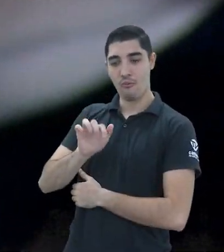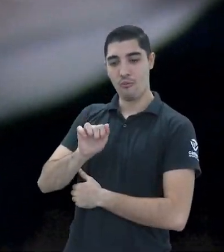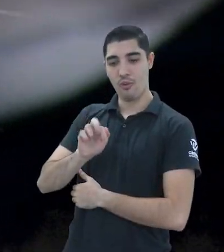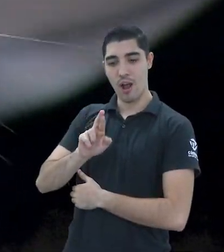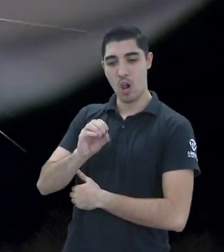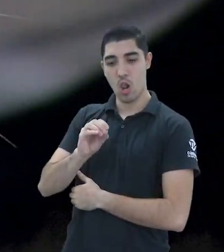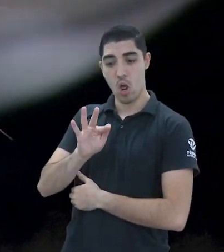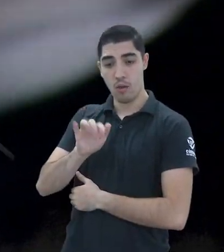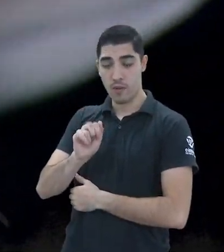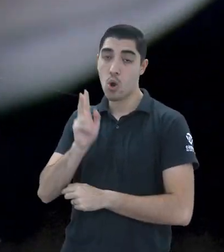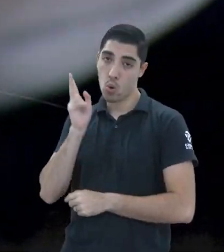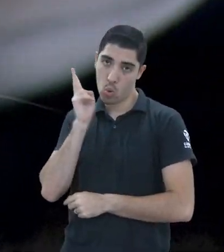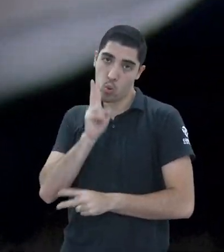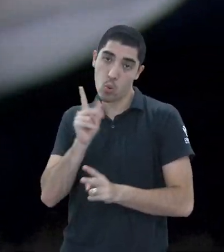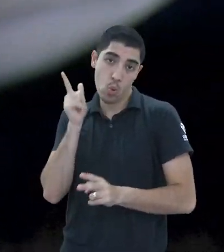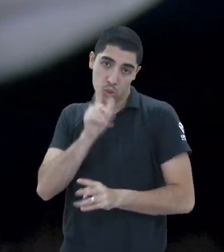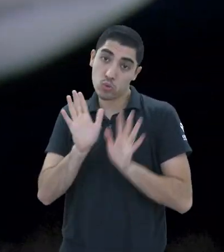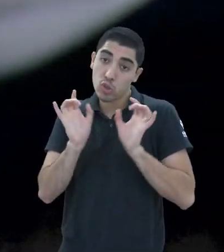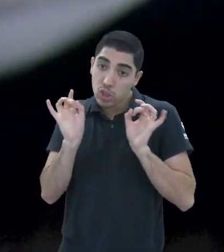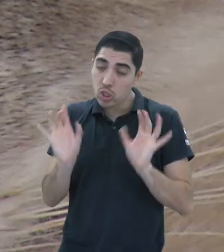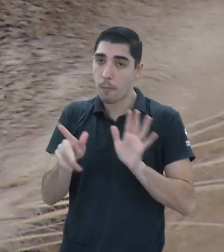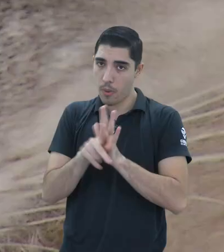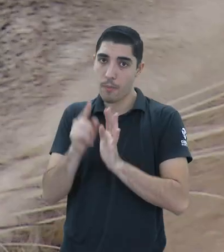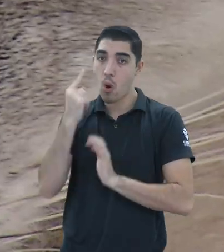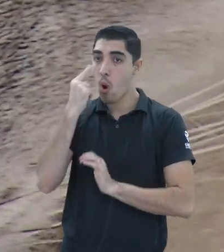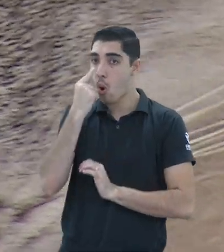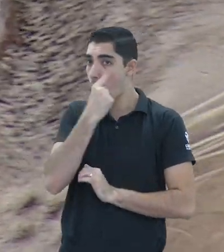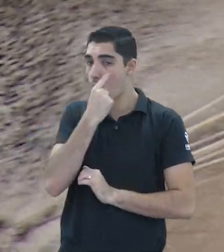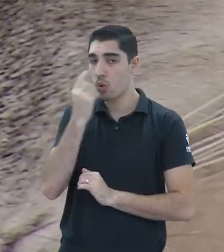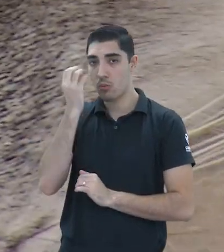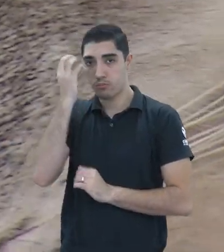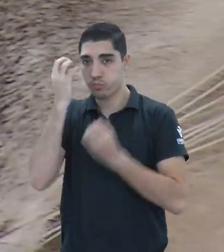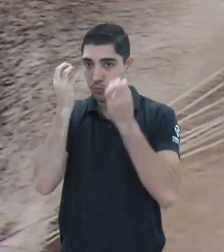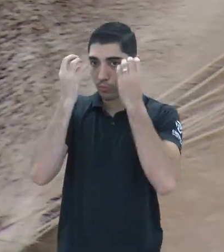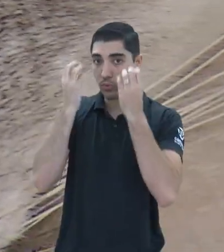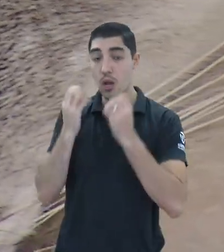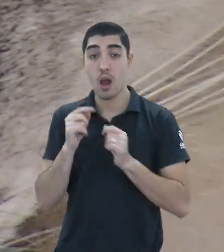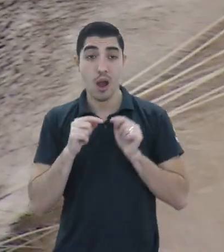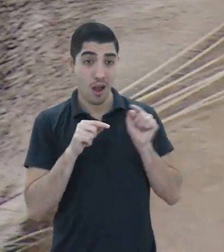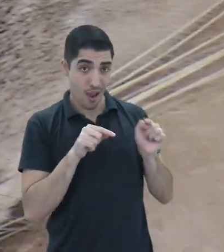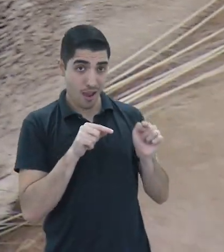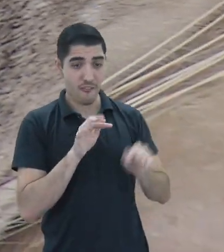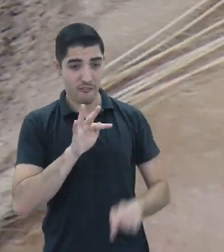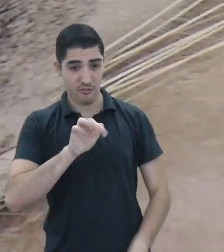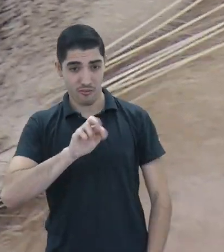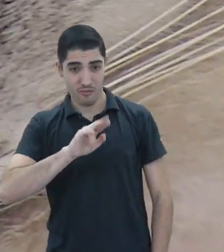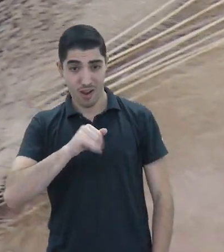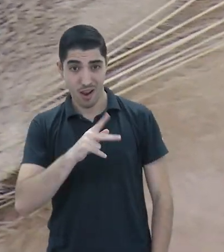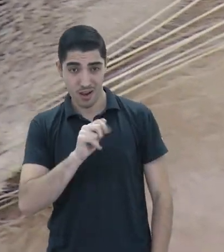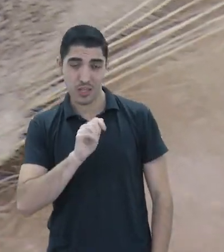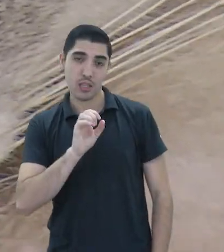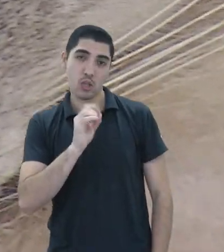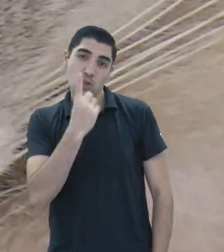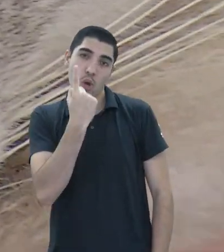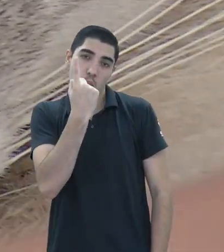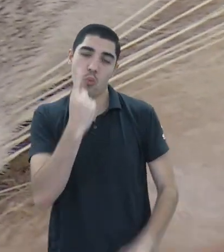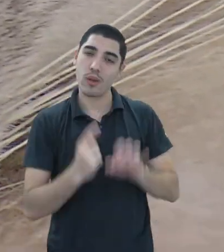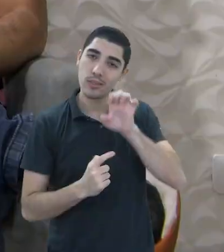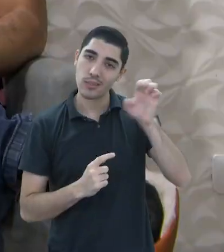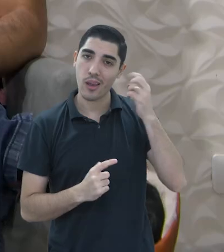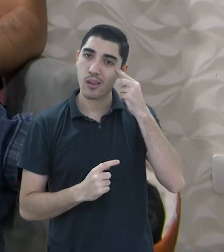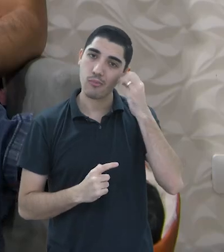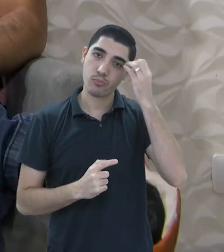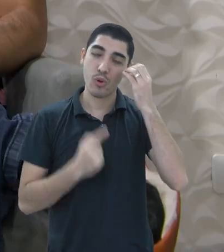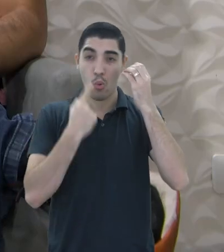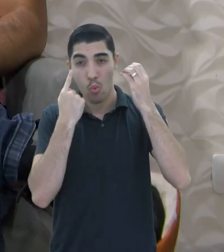manter os 2 globos oculares e a Farinha conseguiu manter só o direito, o esquerdo ela teve que remover. E no